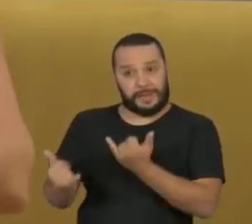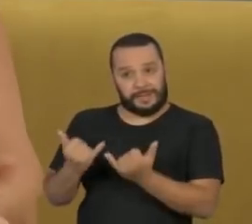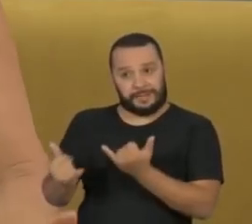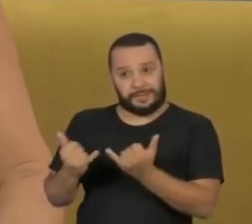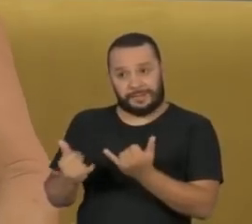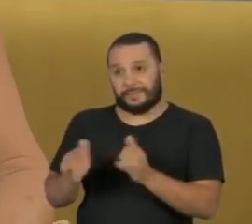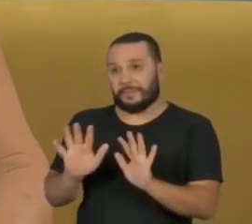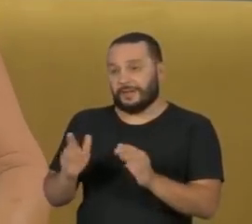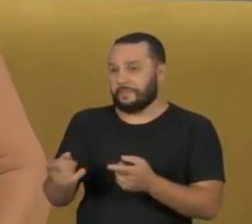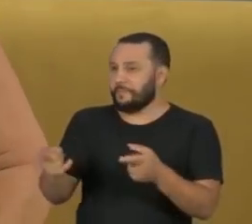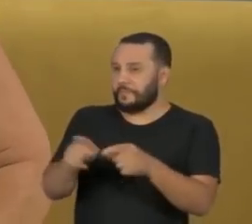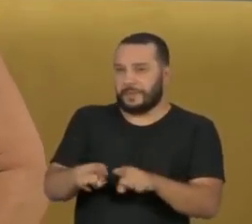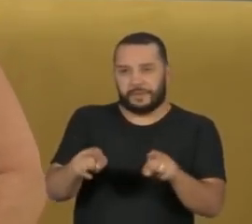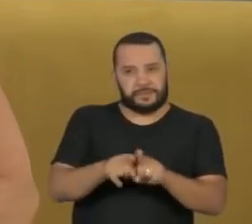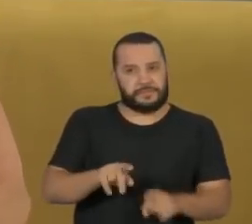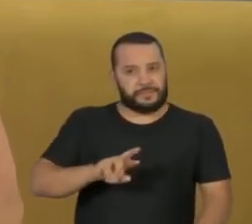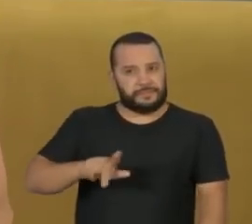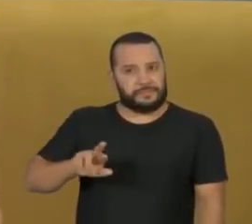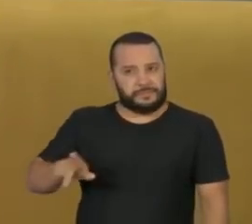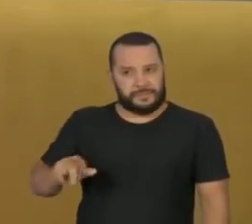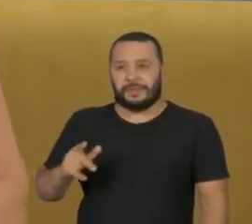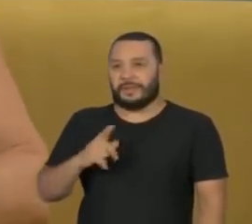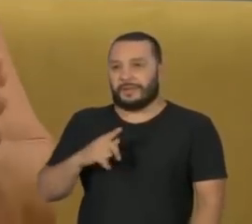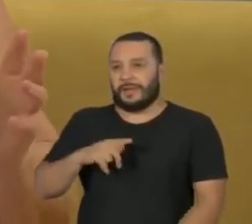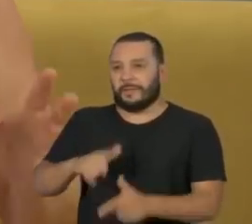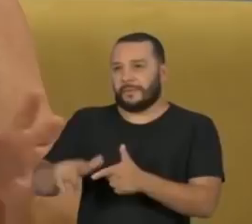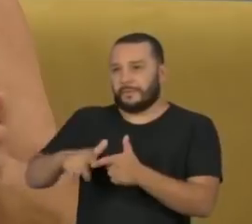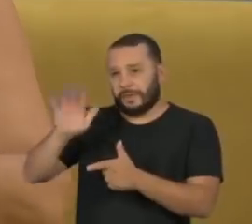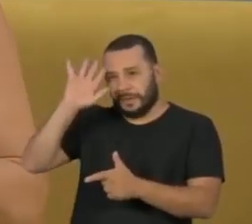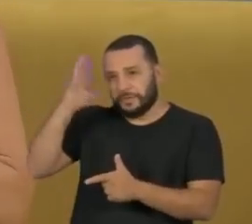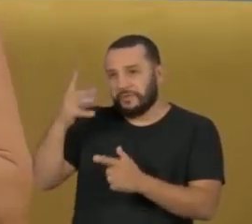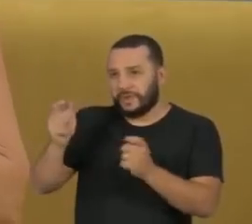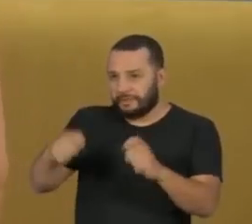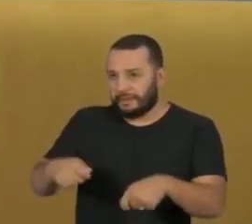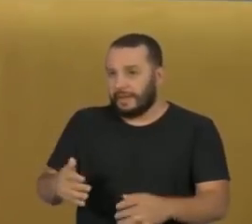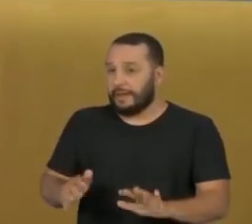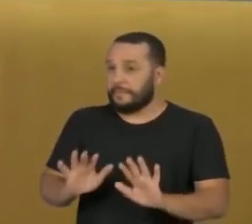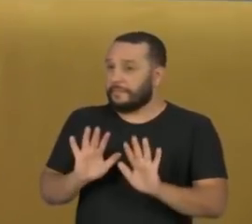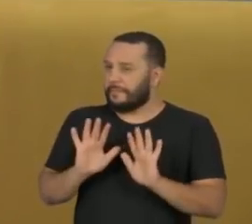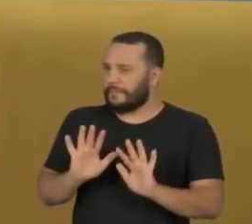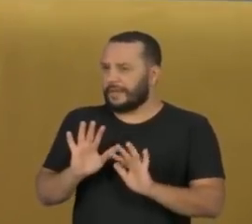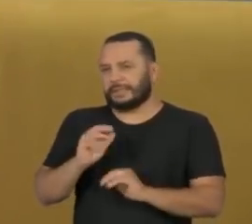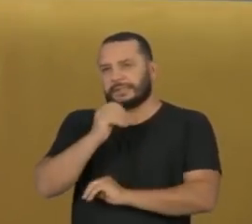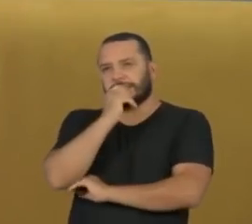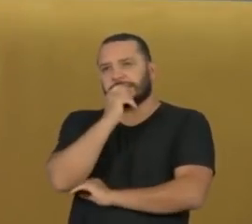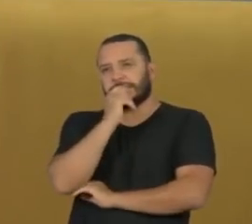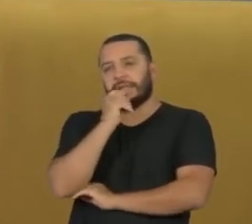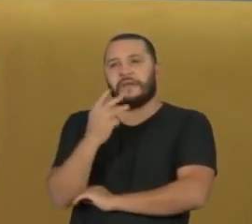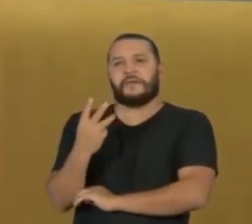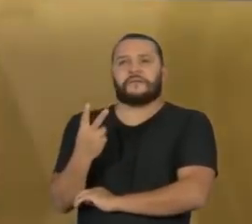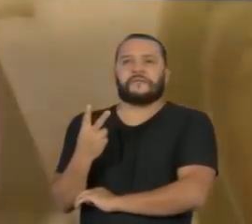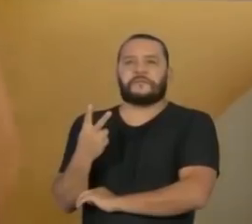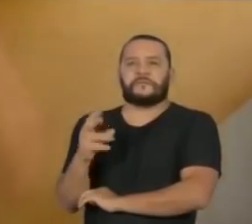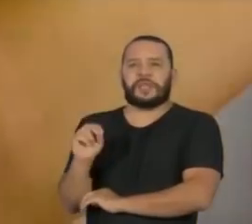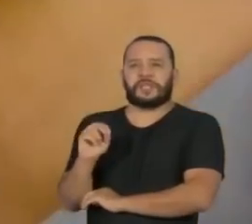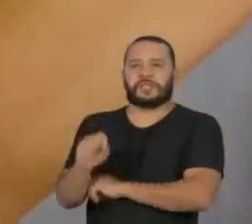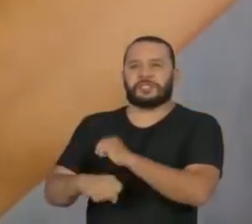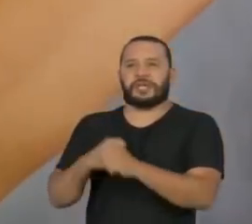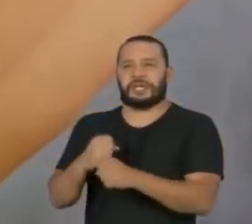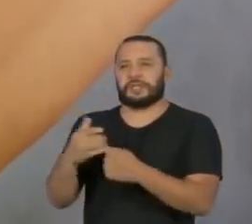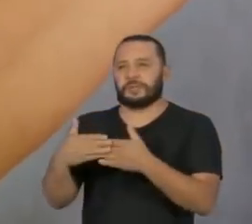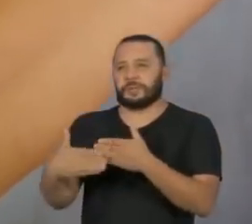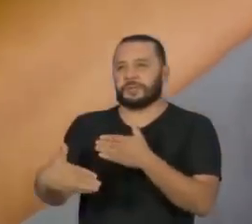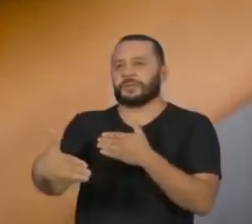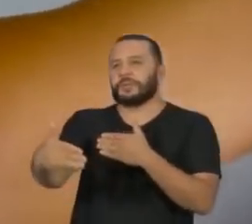saídas diferentes para cada uma das situações. E na medida em que essa população, aliás, daqui a 10, 20 anos, nós vamos ter um